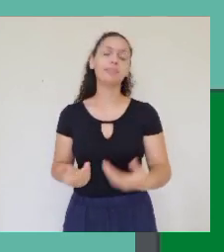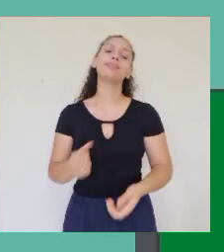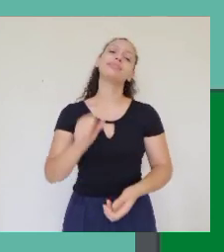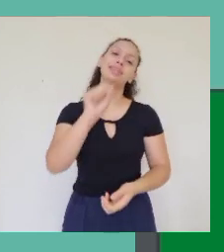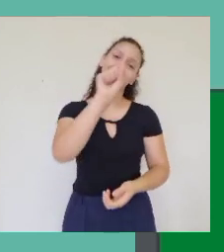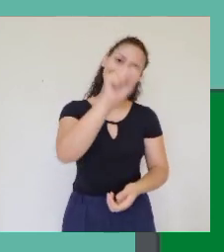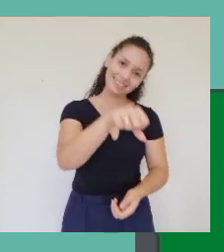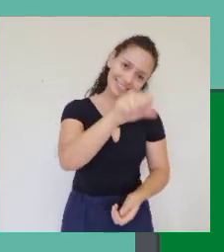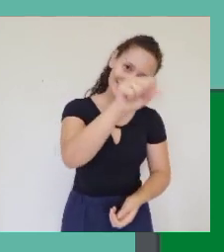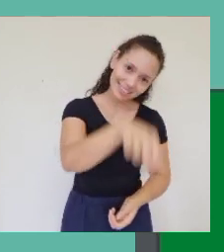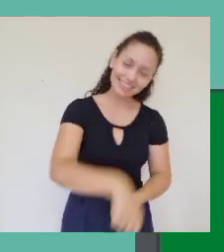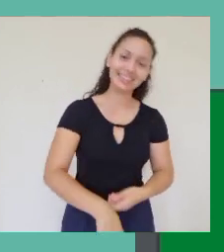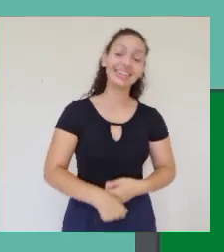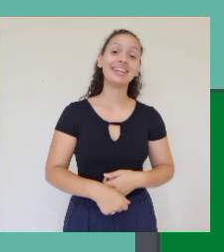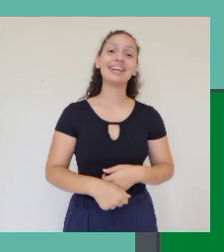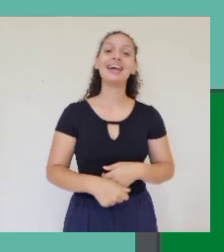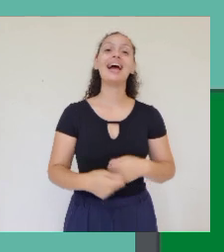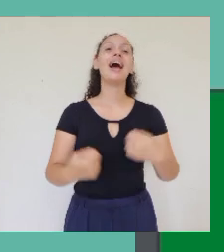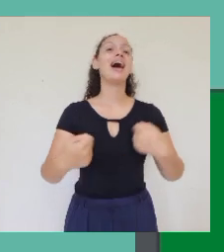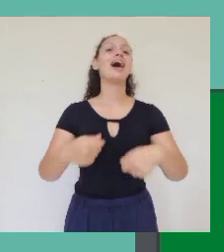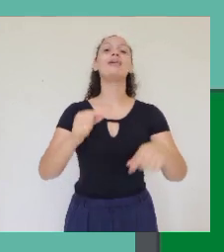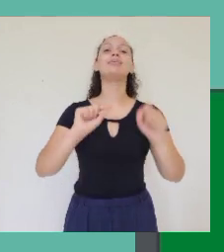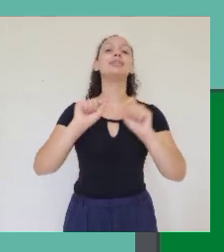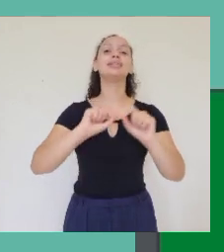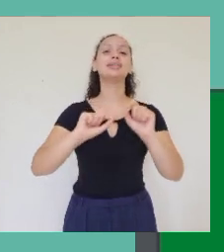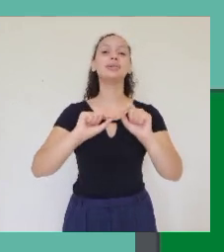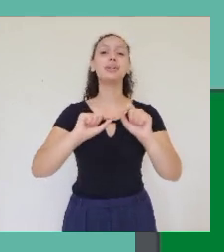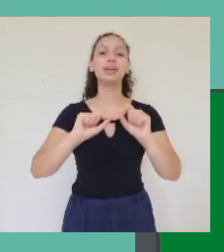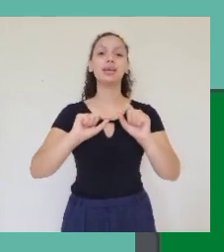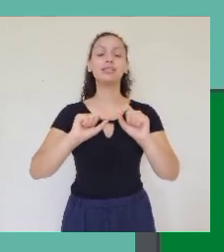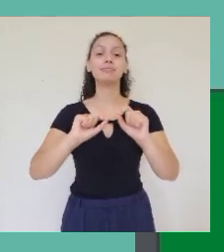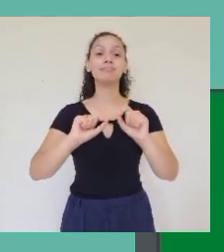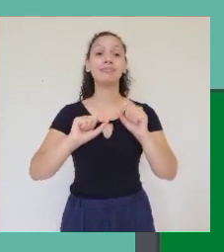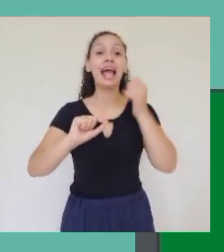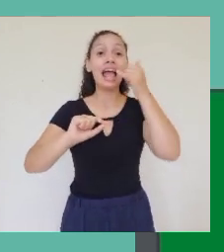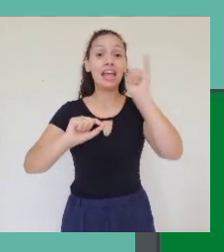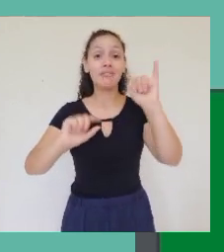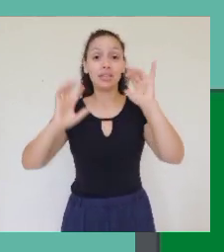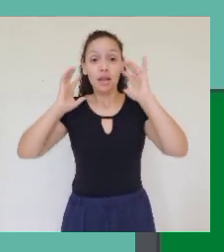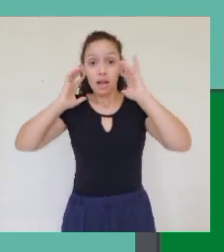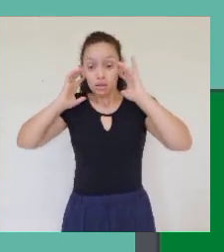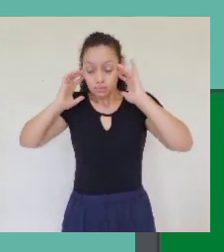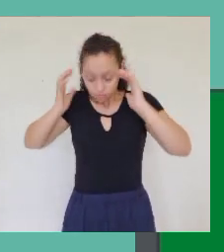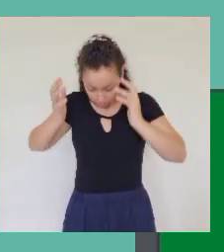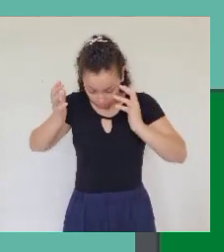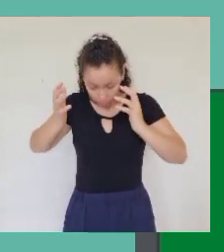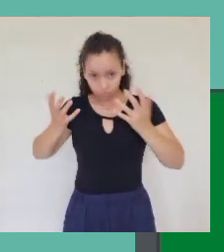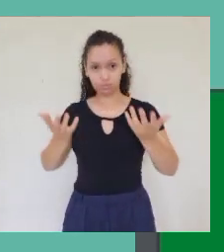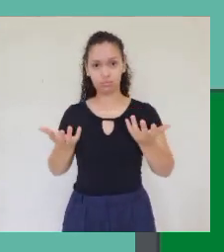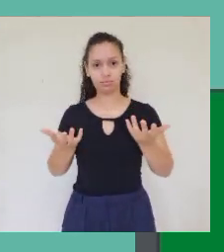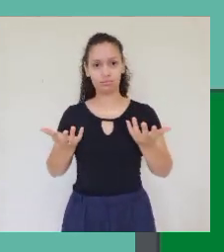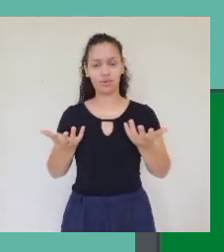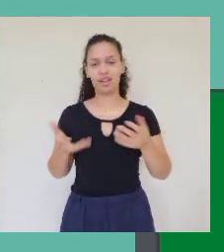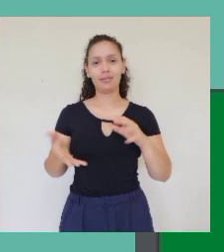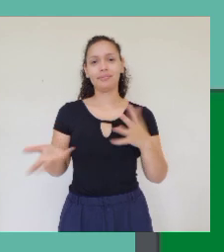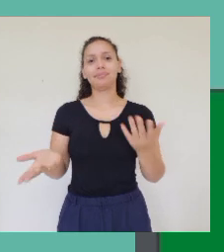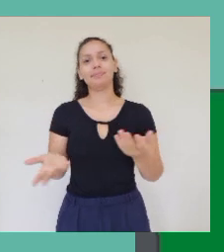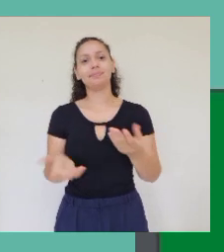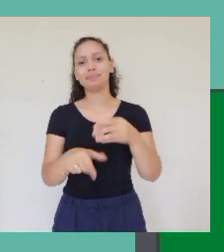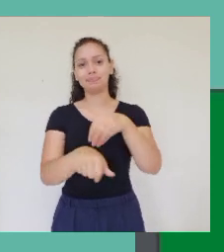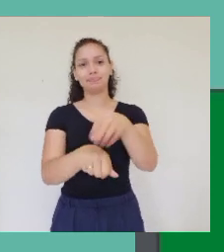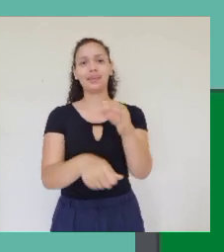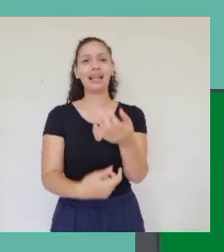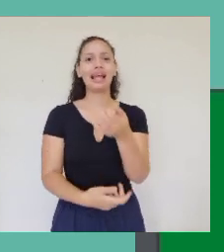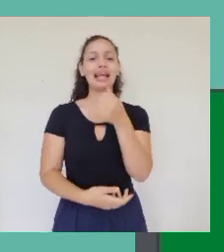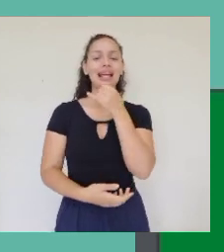inclinada. E o que a gente faz? A gente tenta reduzir ao máximo essa inclinação, tá bom? Então, ou você coloca o